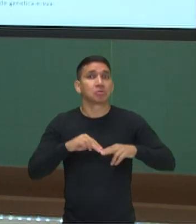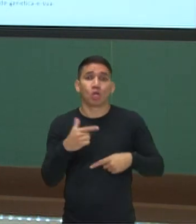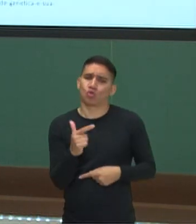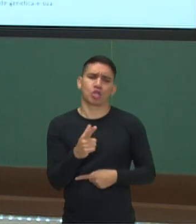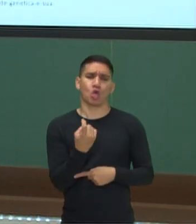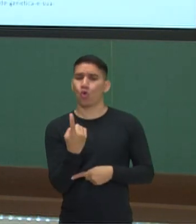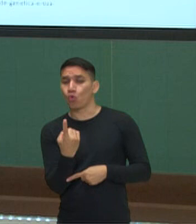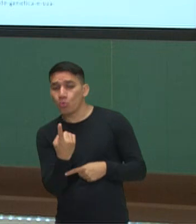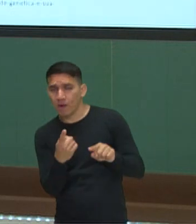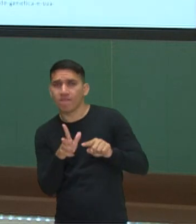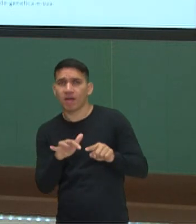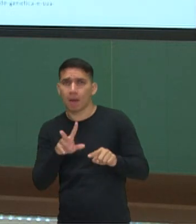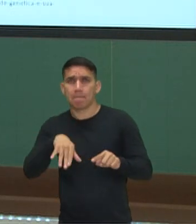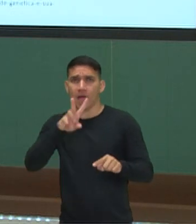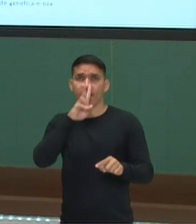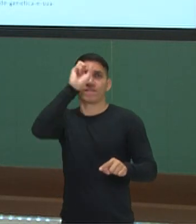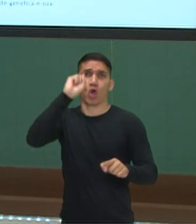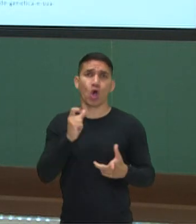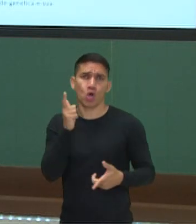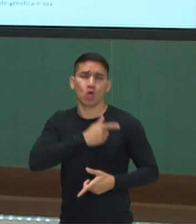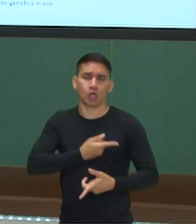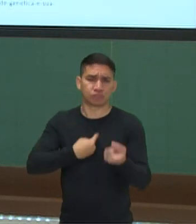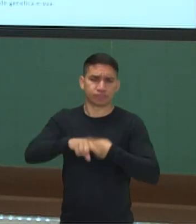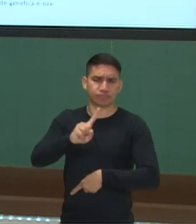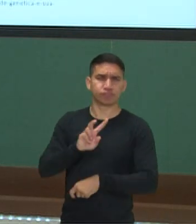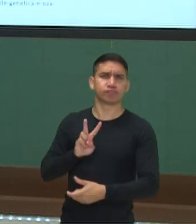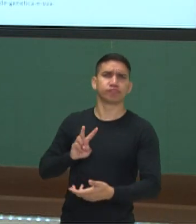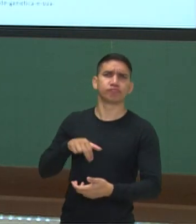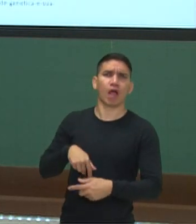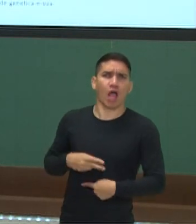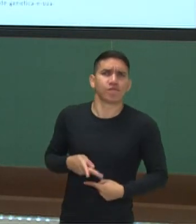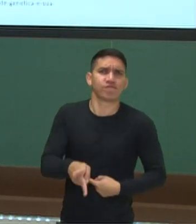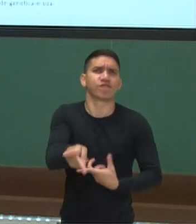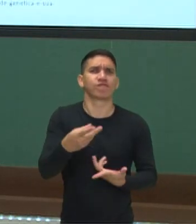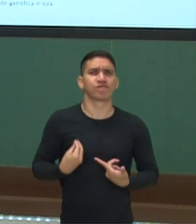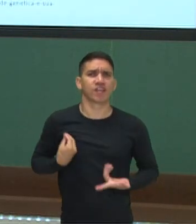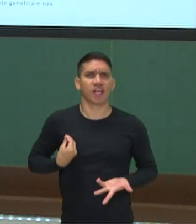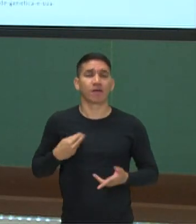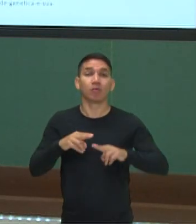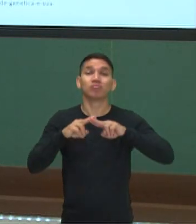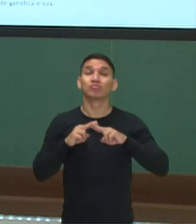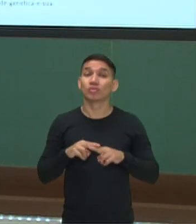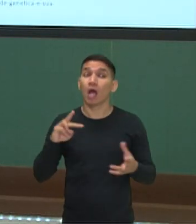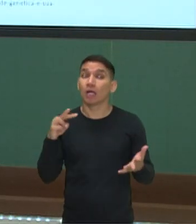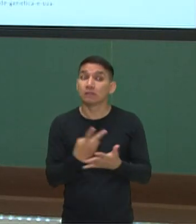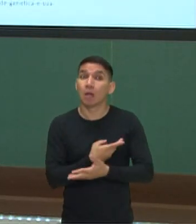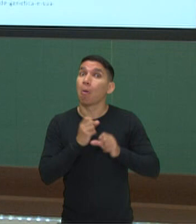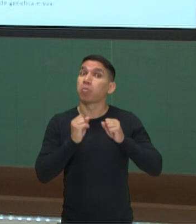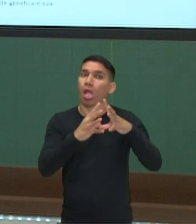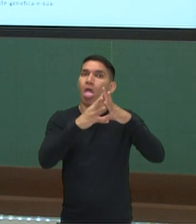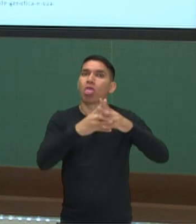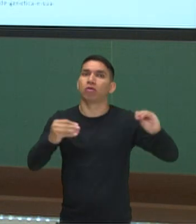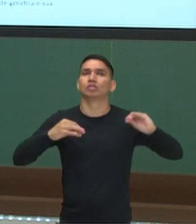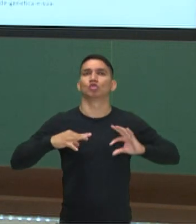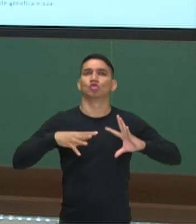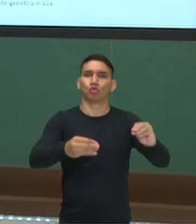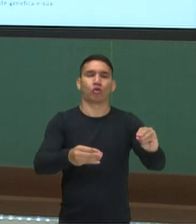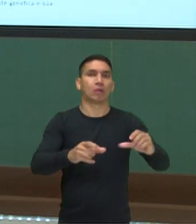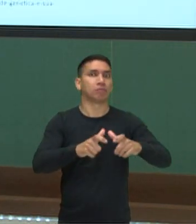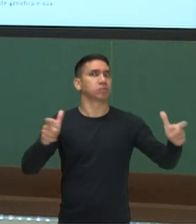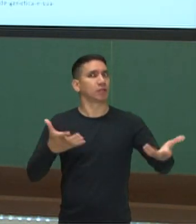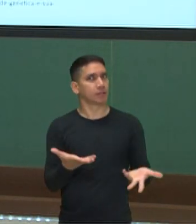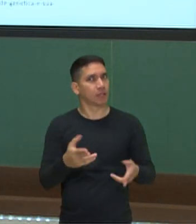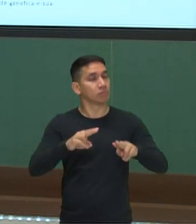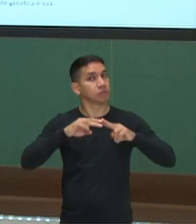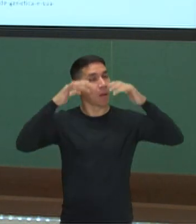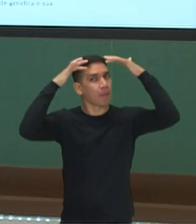mais resistente e que vá sobreviver. Por isso, o risco de extinção é muito maior. Então, vamos pensar